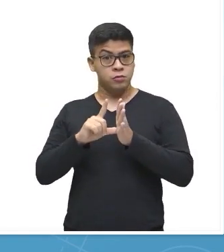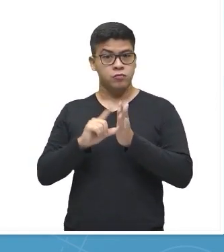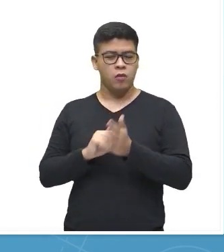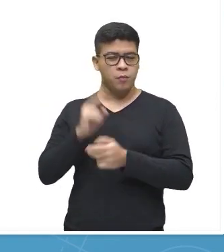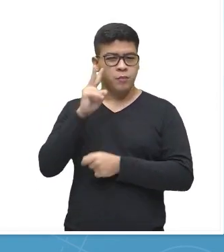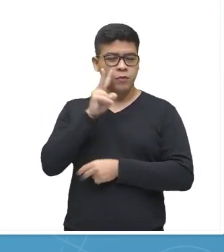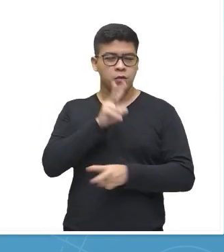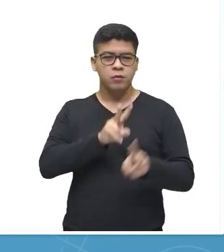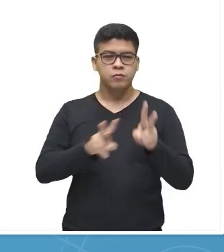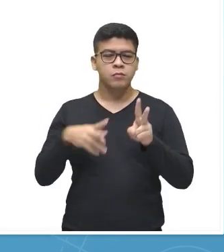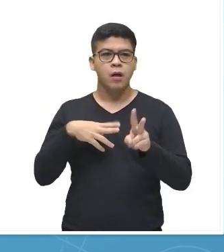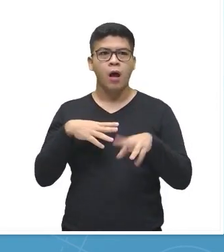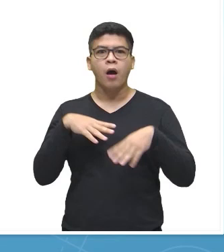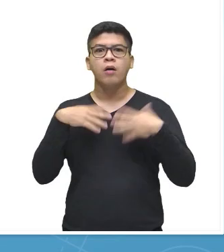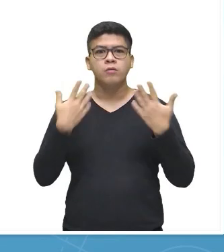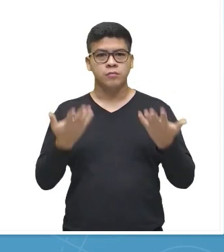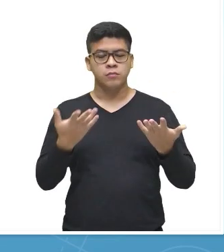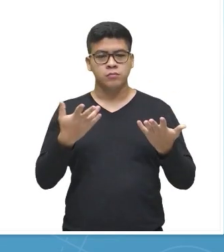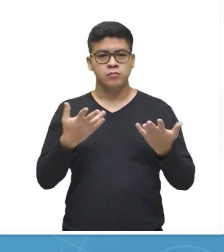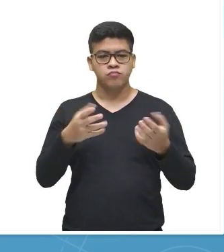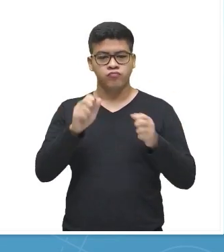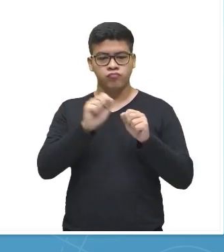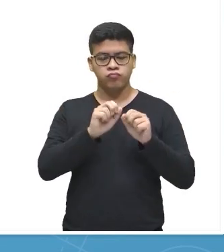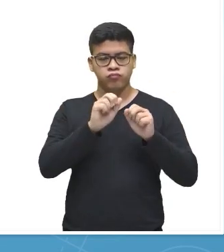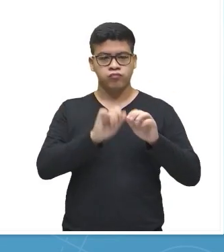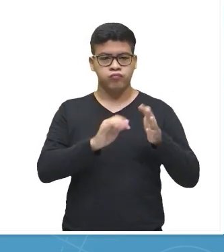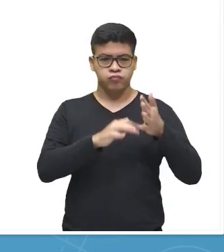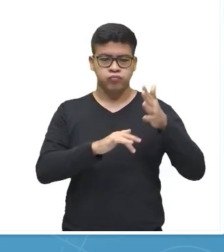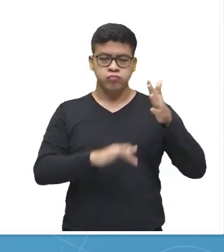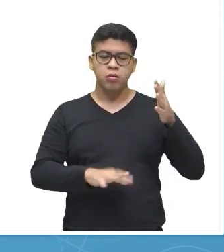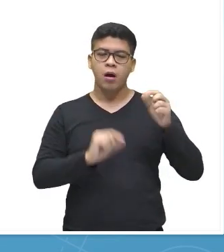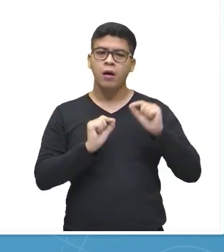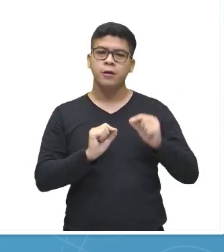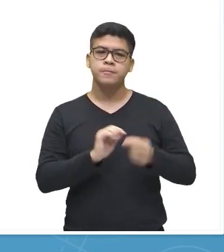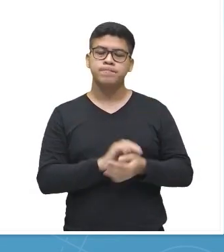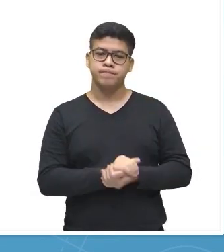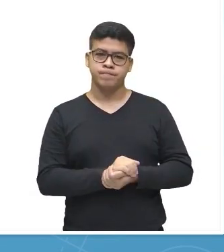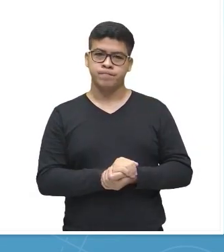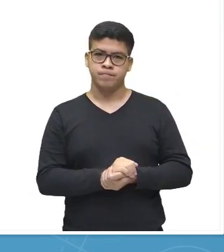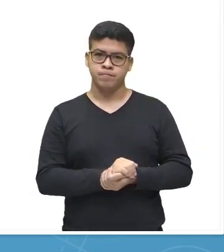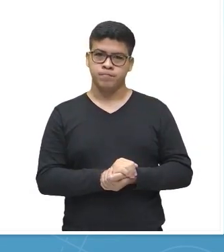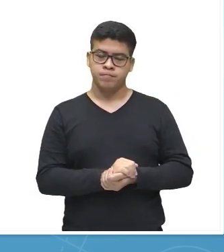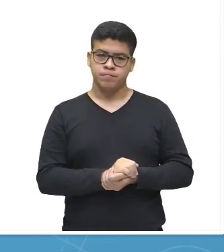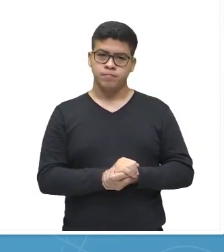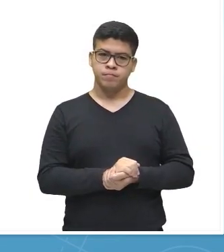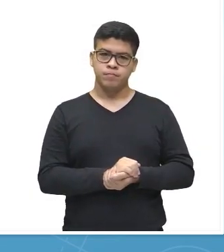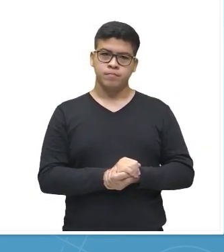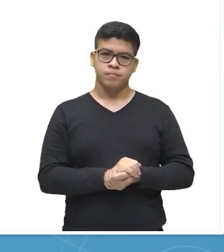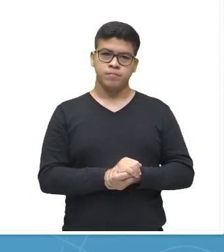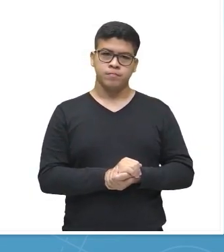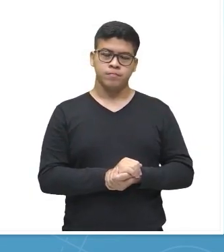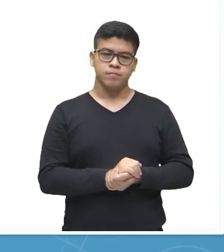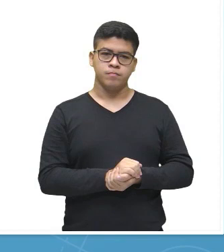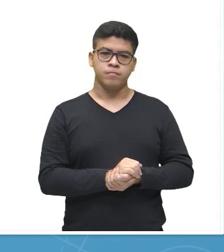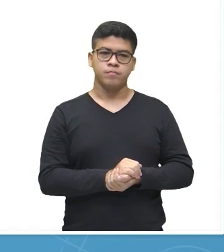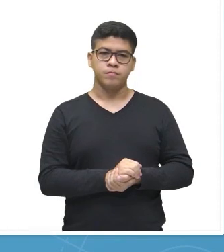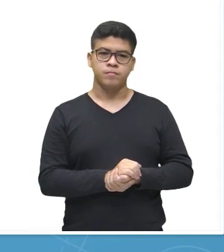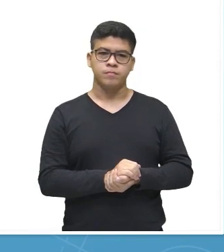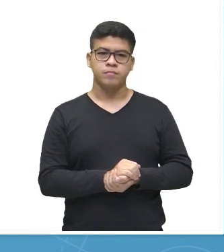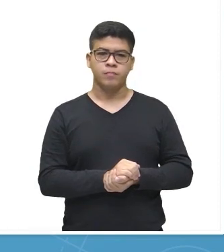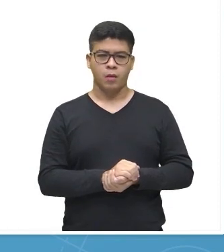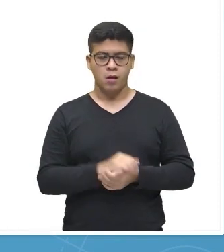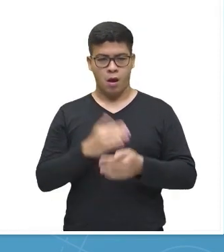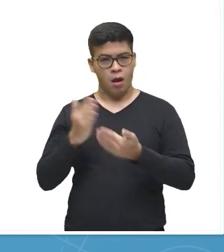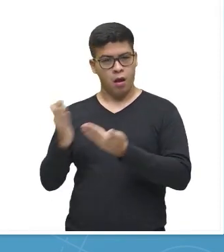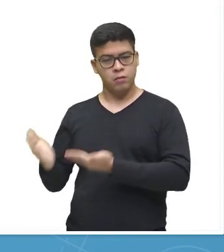acertou no chat. Vamos lá. O Tyson disse que é a A. O Arquimedes disse